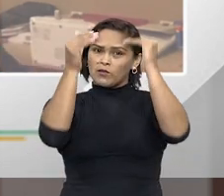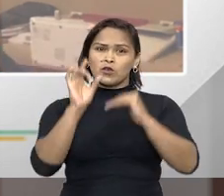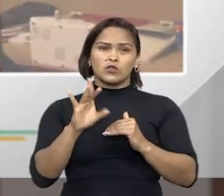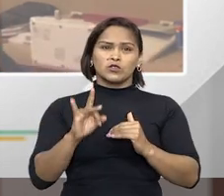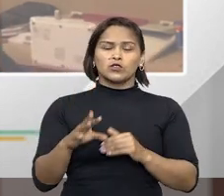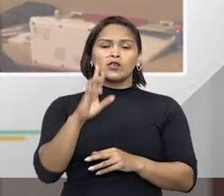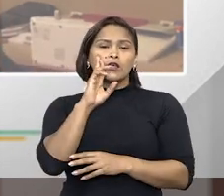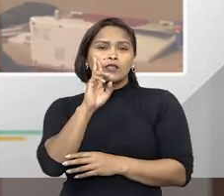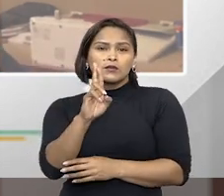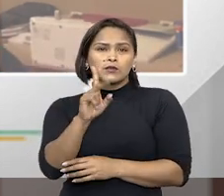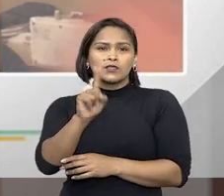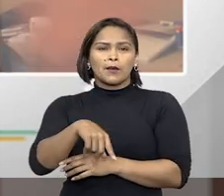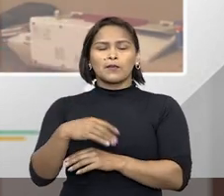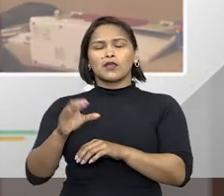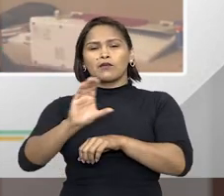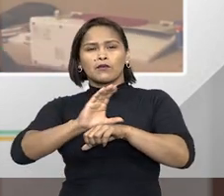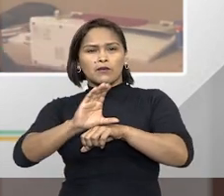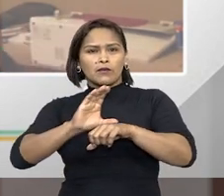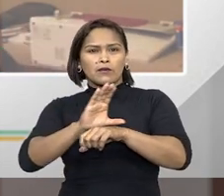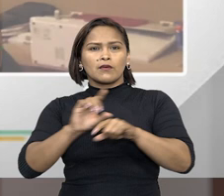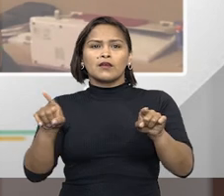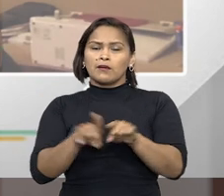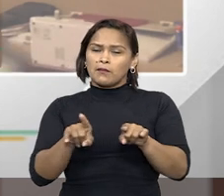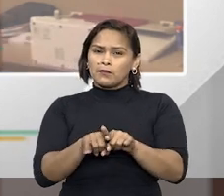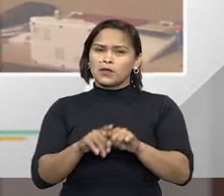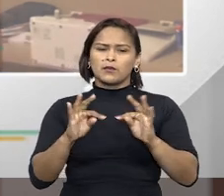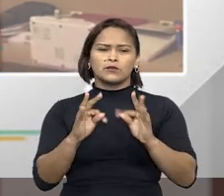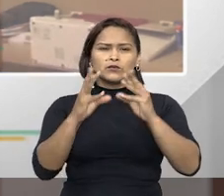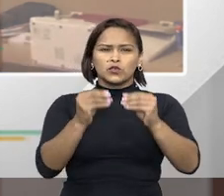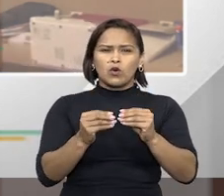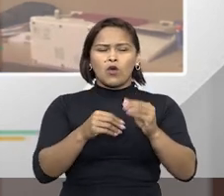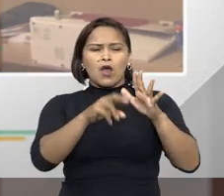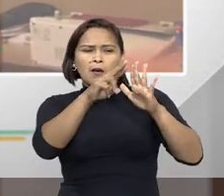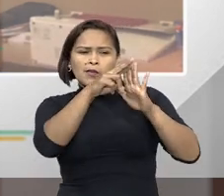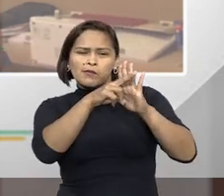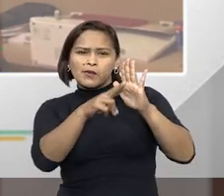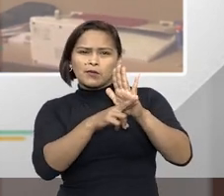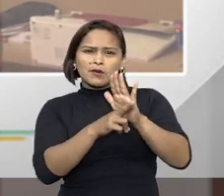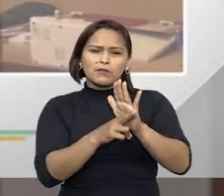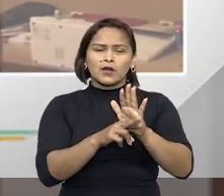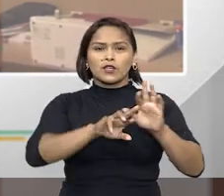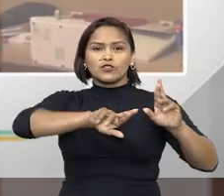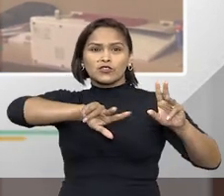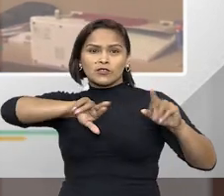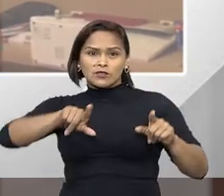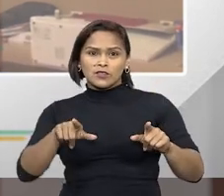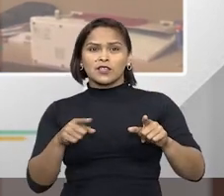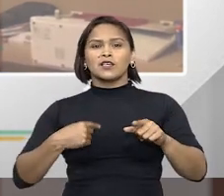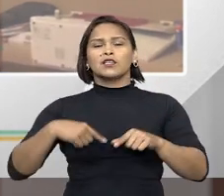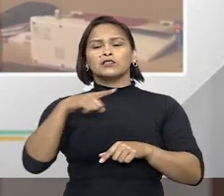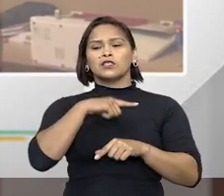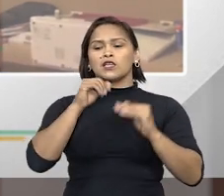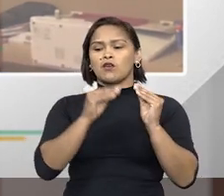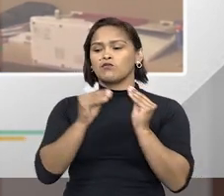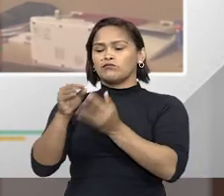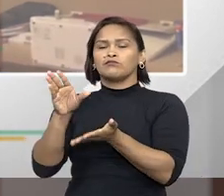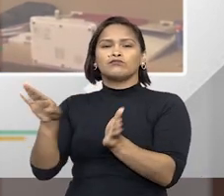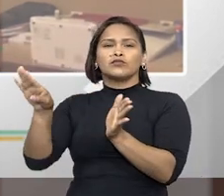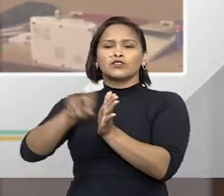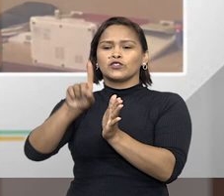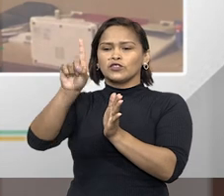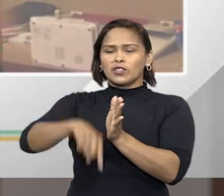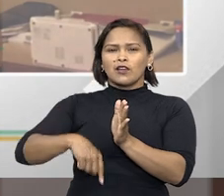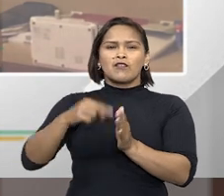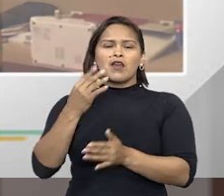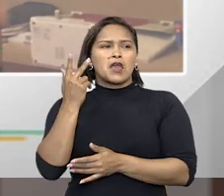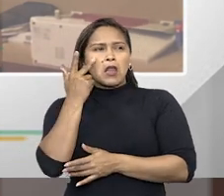tinha responsabilidades constitucionais, mas também todas as questões infraconstitucionais desembocavam no Supremo. Era muito